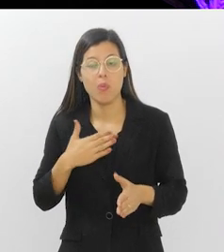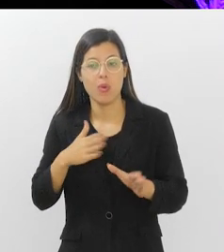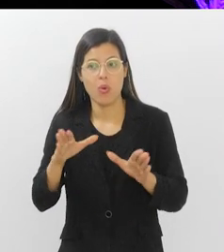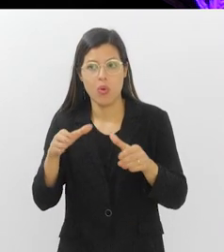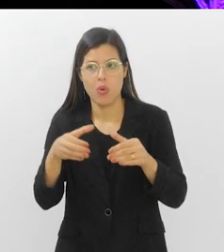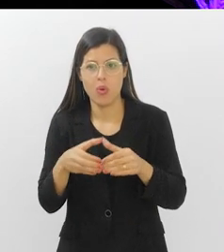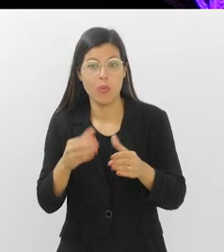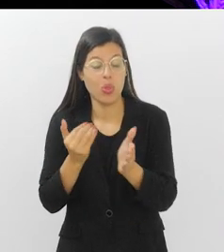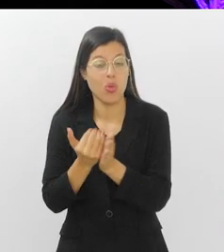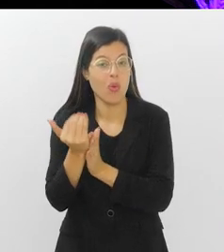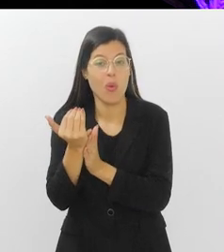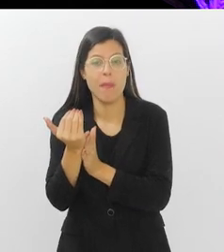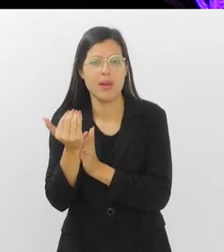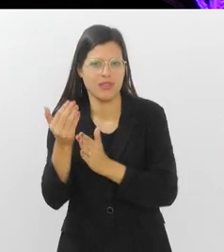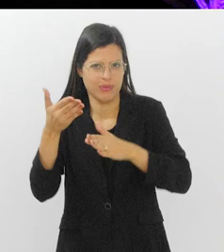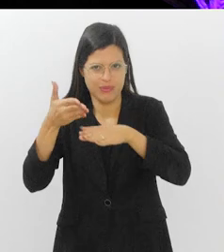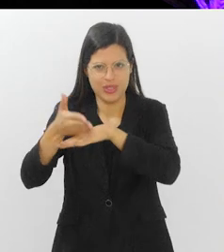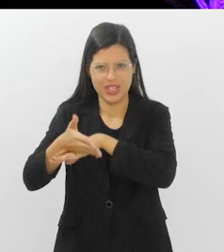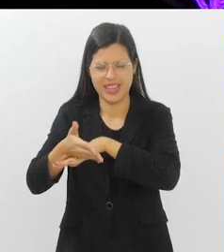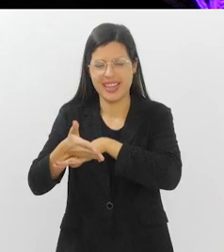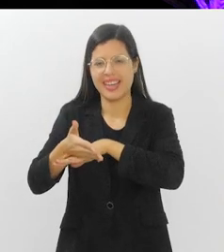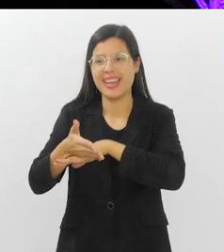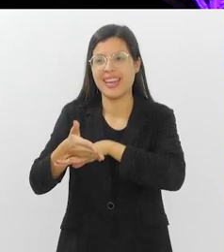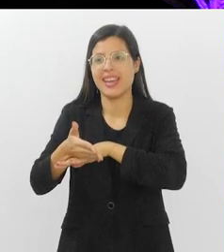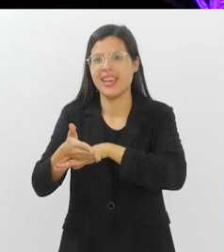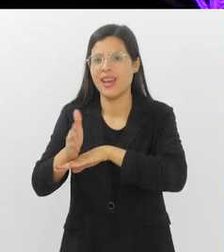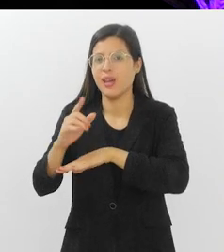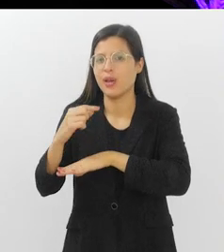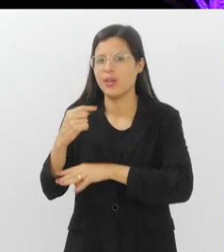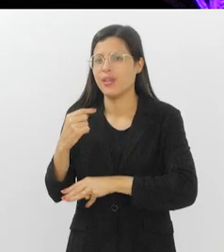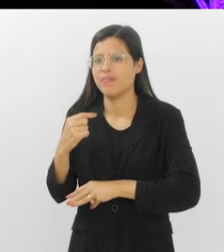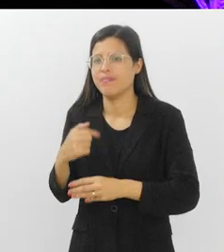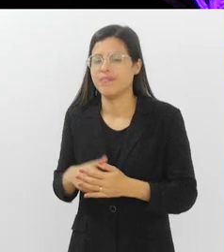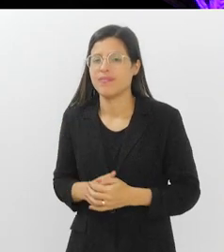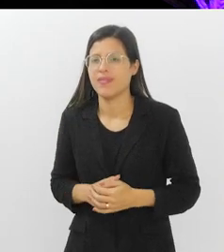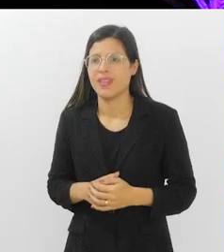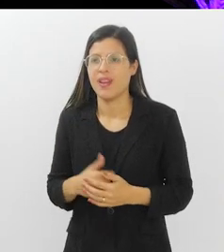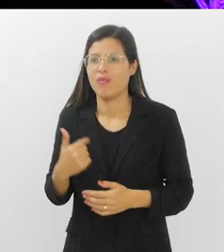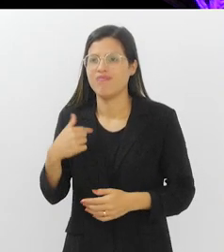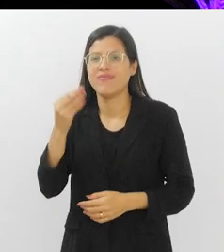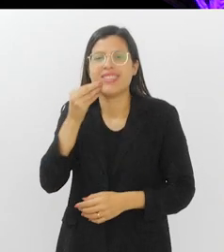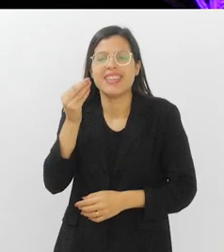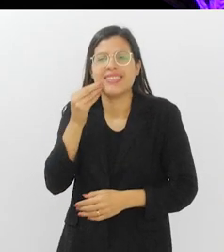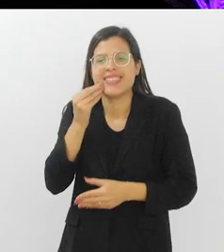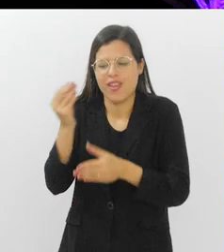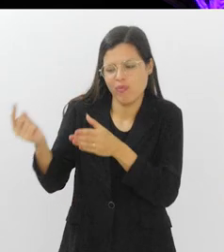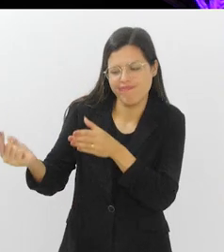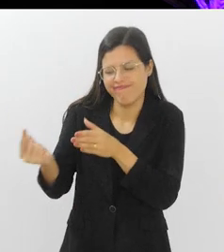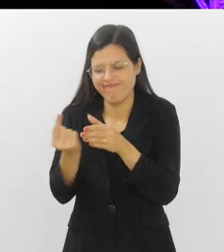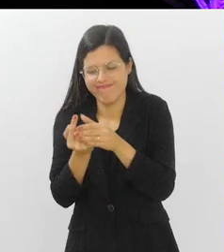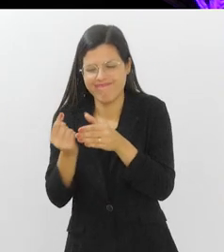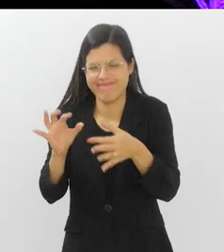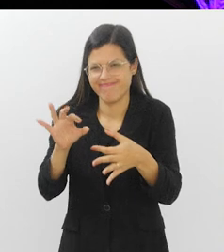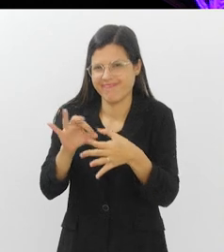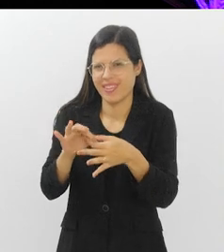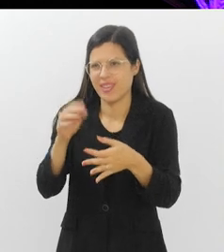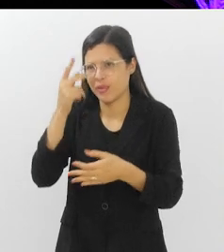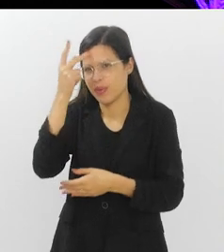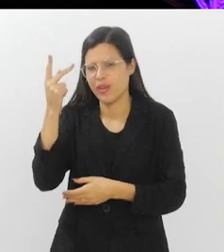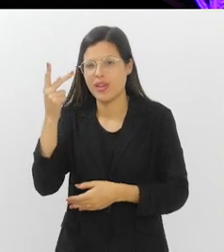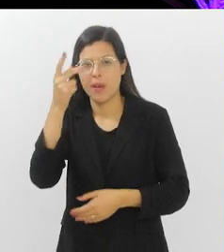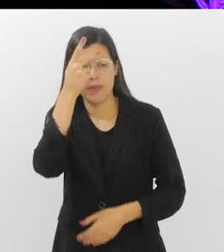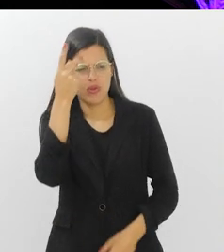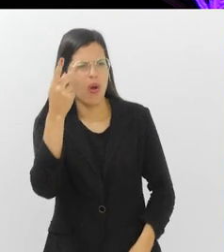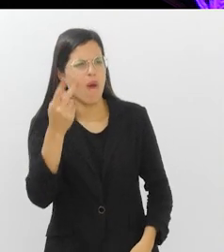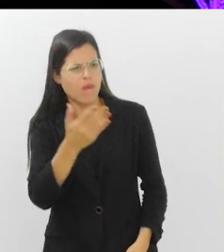eh logo no iniciozinho quando eu cheguei a gente né eu né tentando me integrar junto com o pessoal pessoal E aí